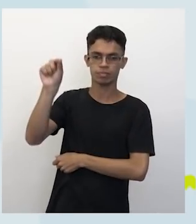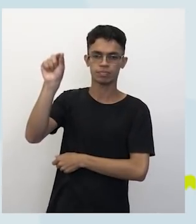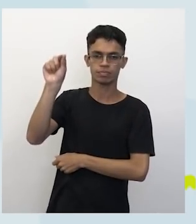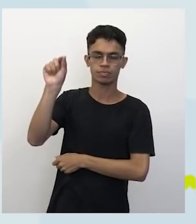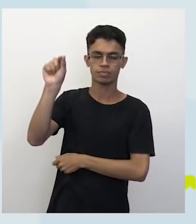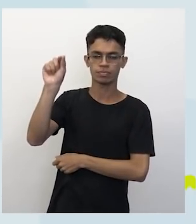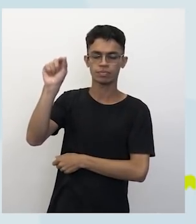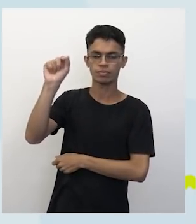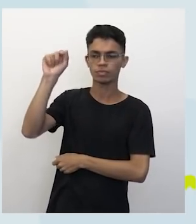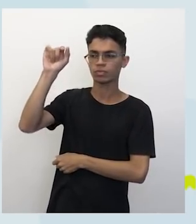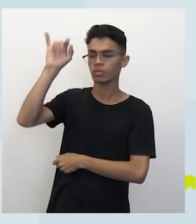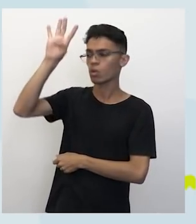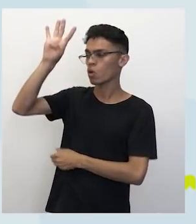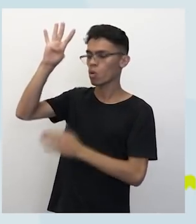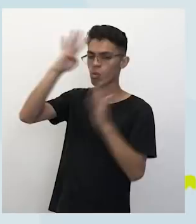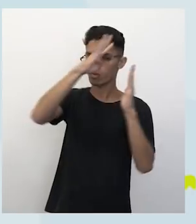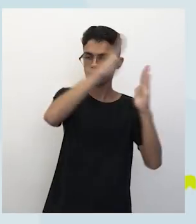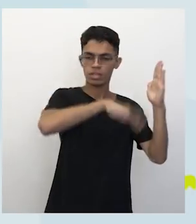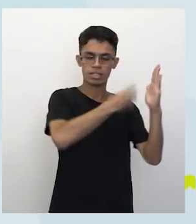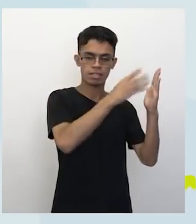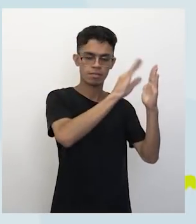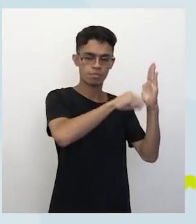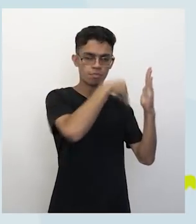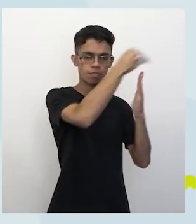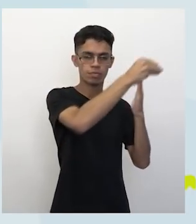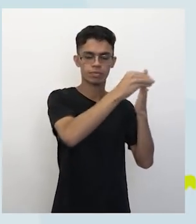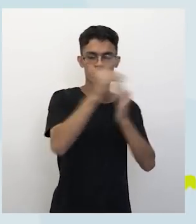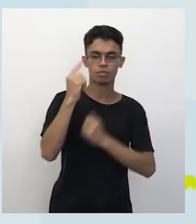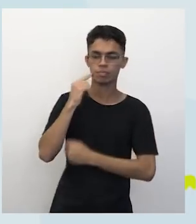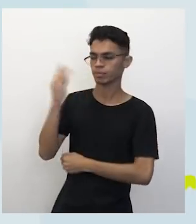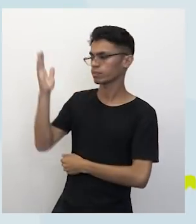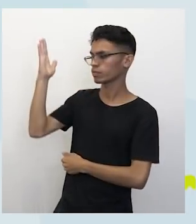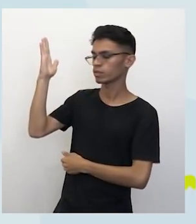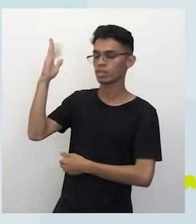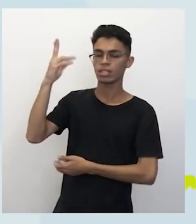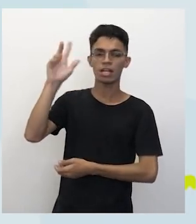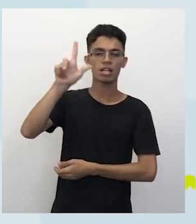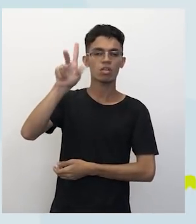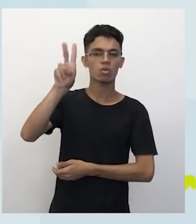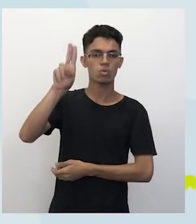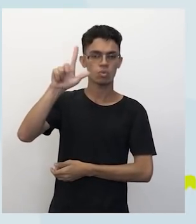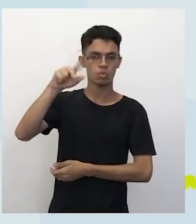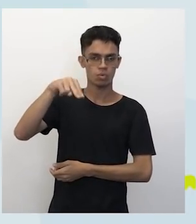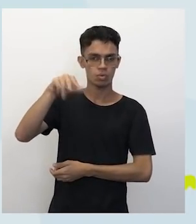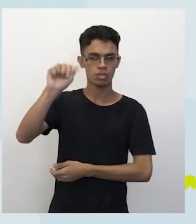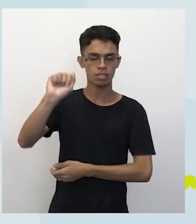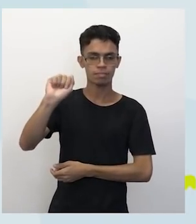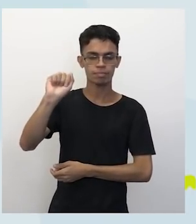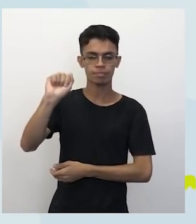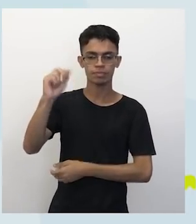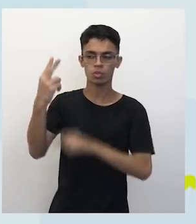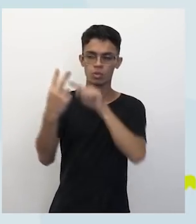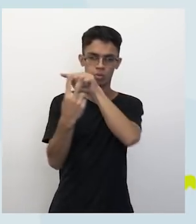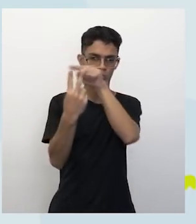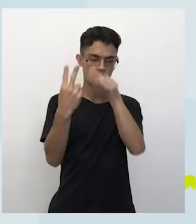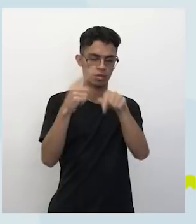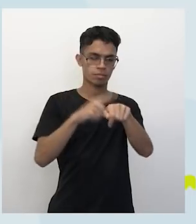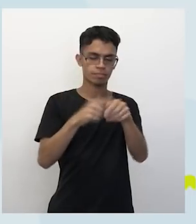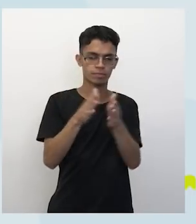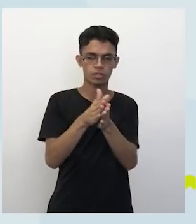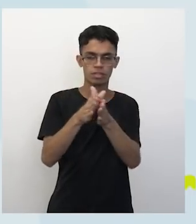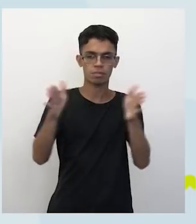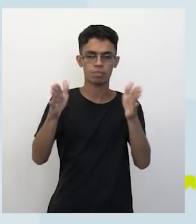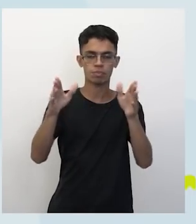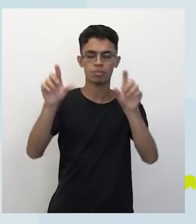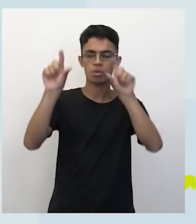O calendário Tupi-Guarani é um calendário lunar. Então, eles marcavam assim, ó, dois tempos no